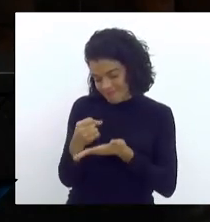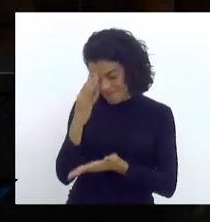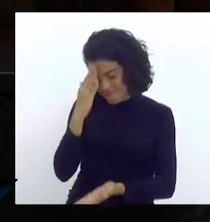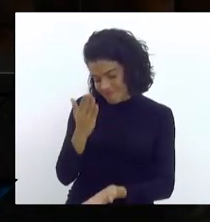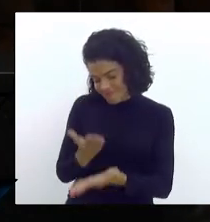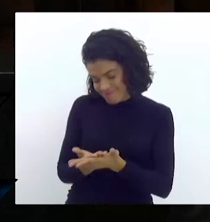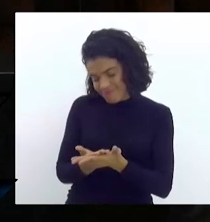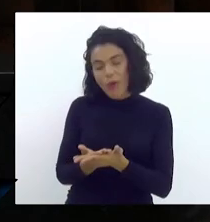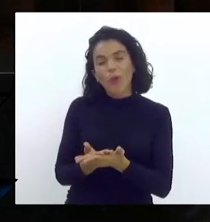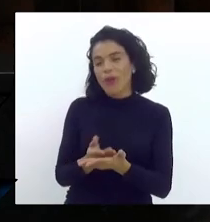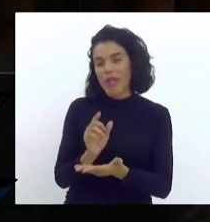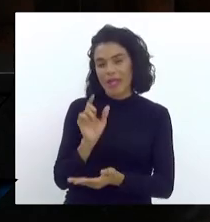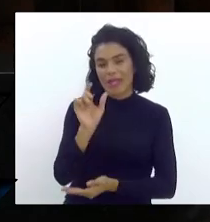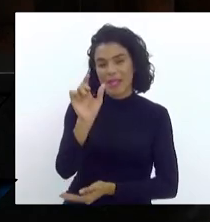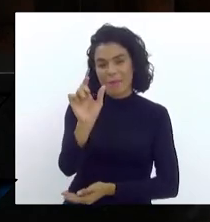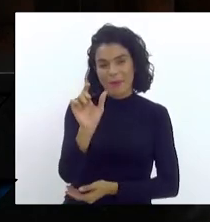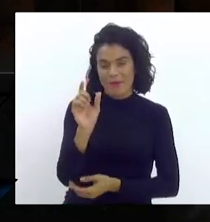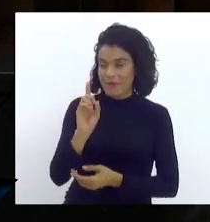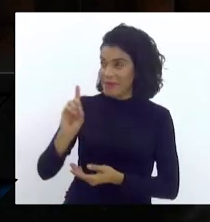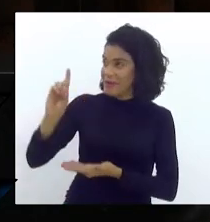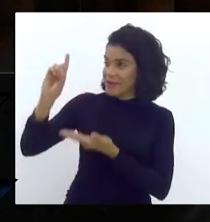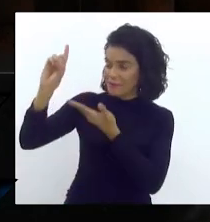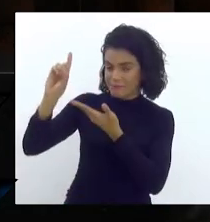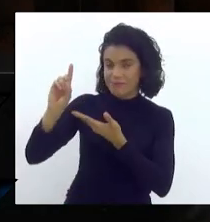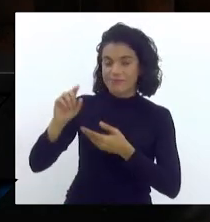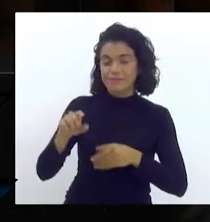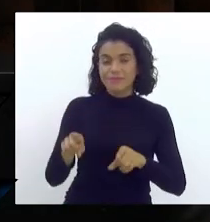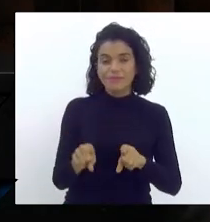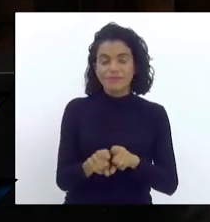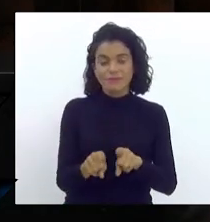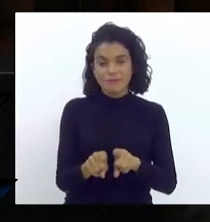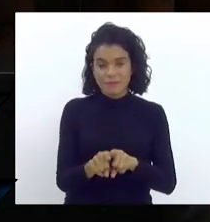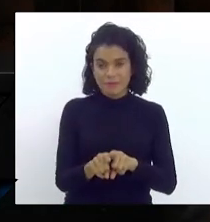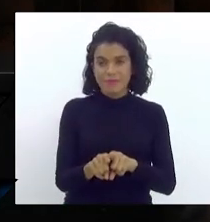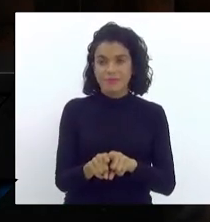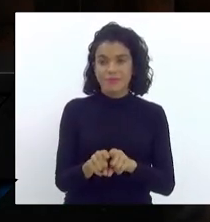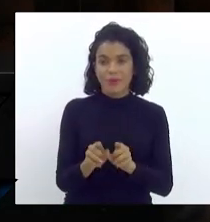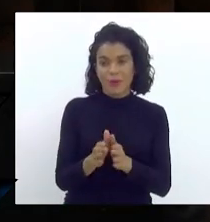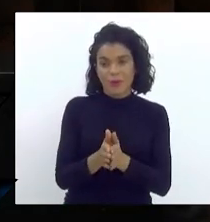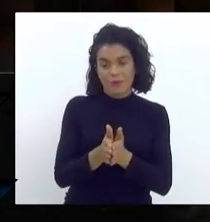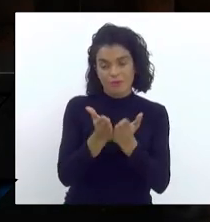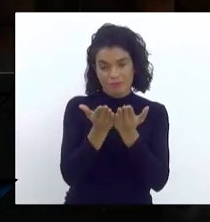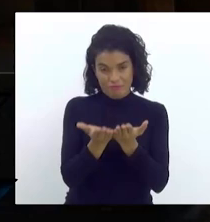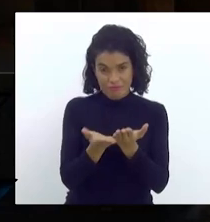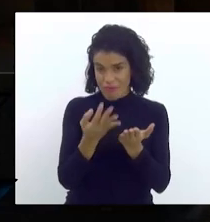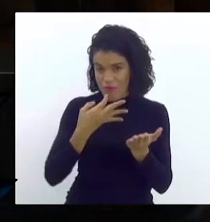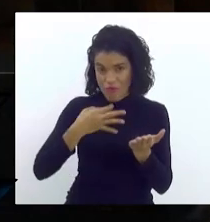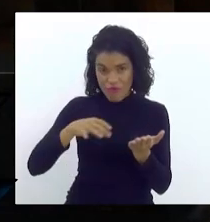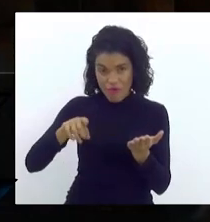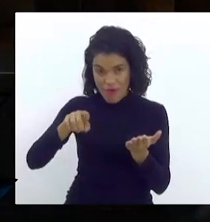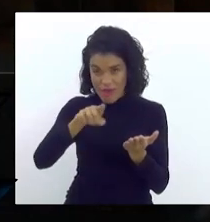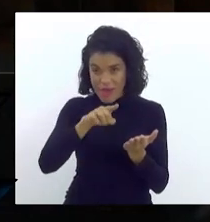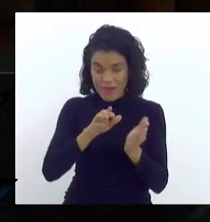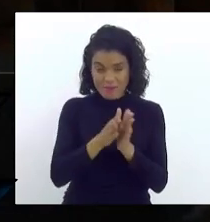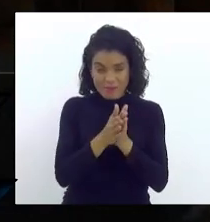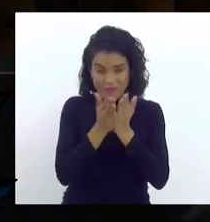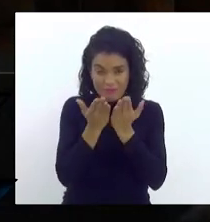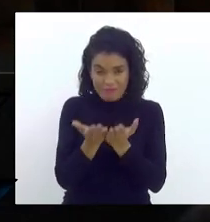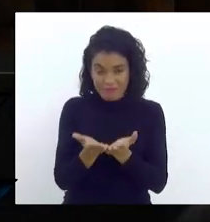na palavra de Deus. E o importante é que eu trouxe ela aqui, porque quem não conhece, está aqui essa bíbliazinha pequenininha